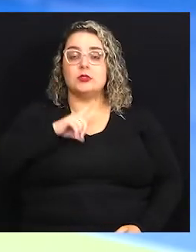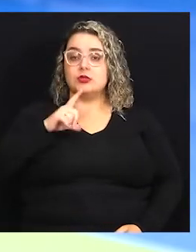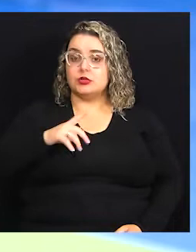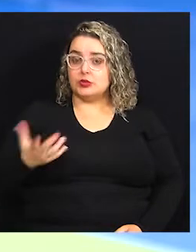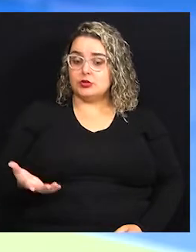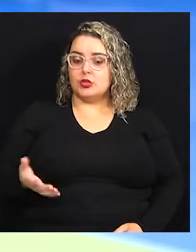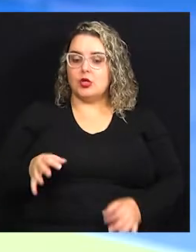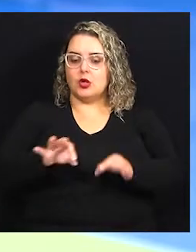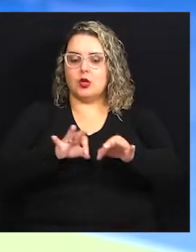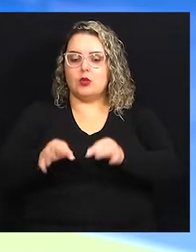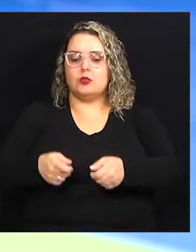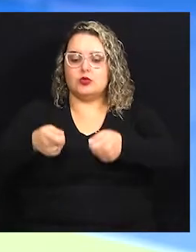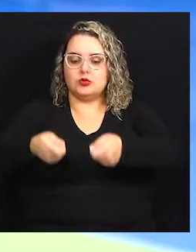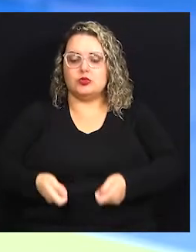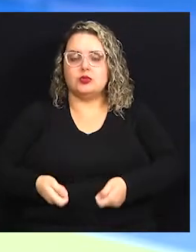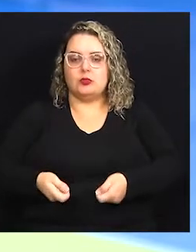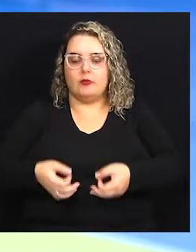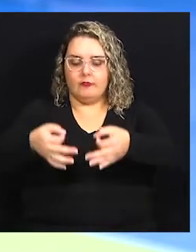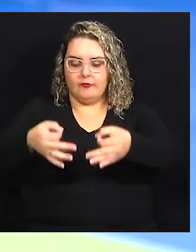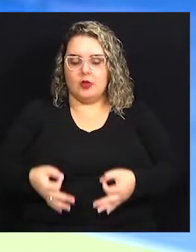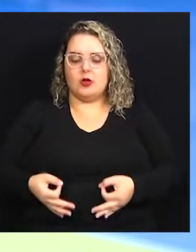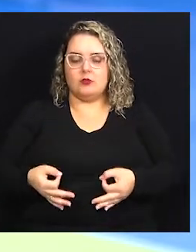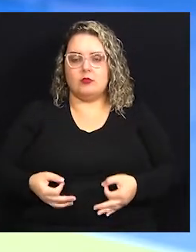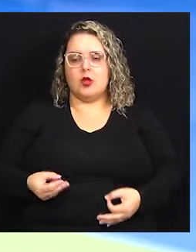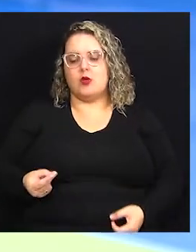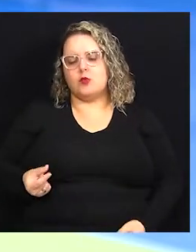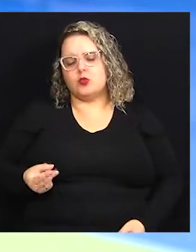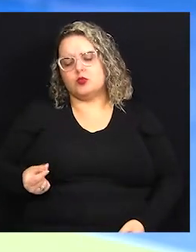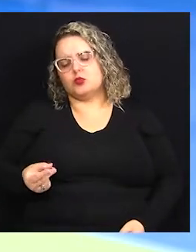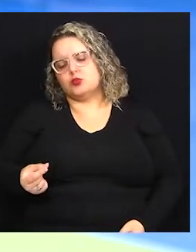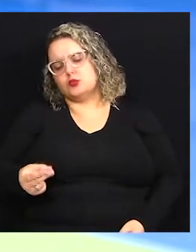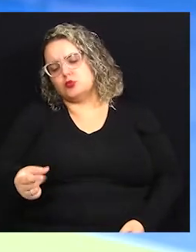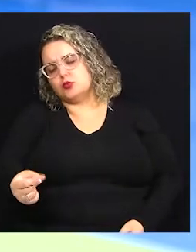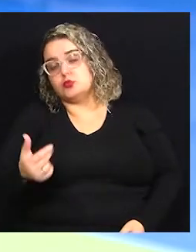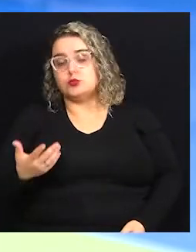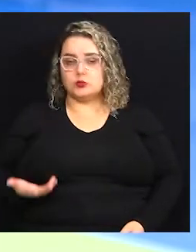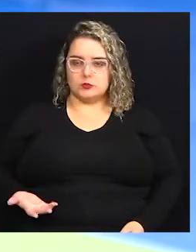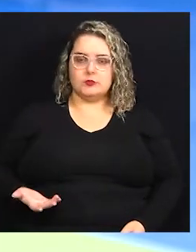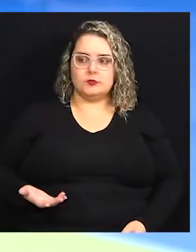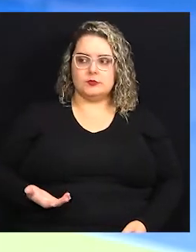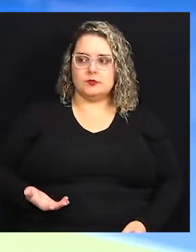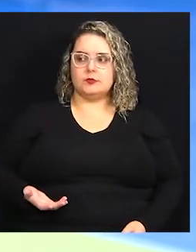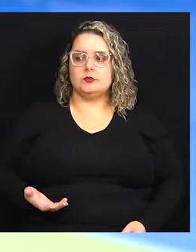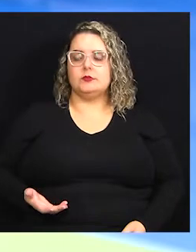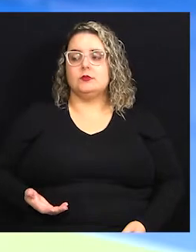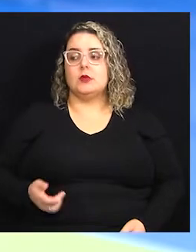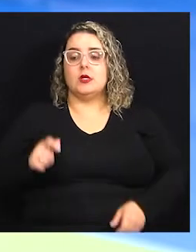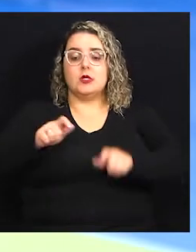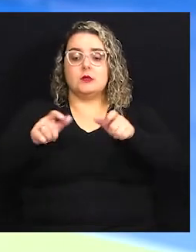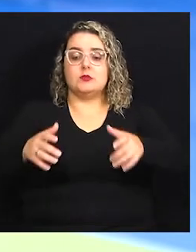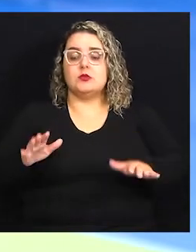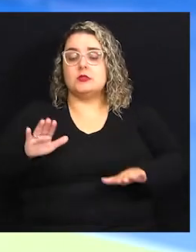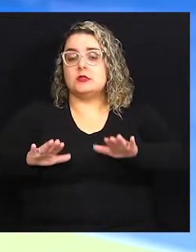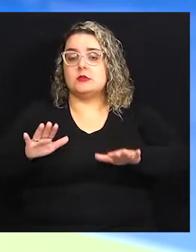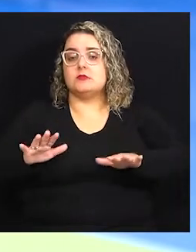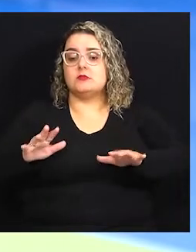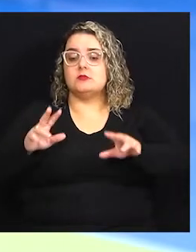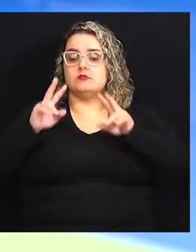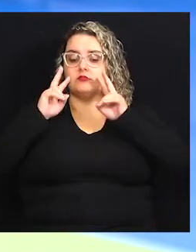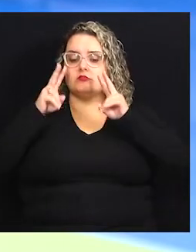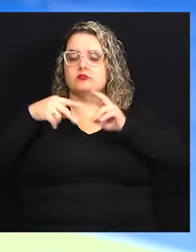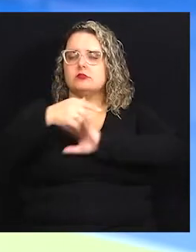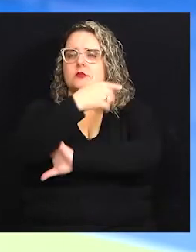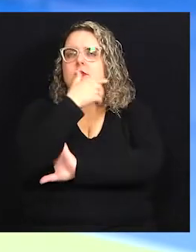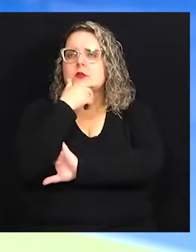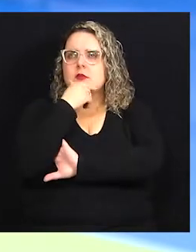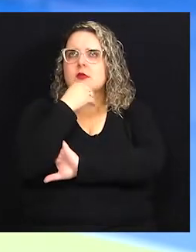você fazer um projeto sólido, concreto, para que ele dure muitos anos, né? Então, as pessoas às vezes vão olhar, vão